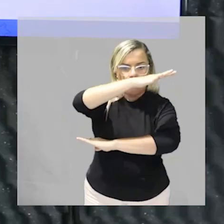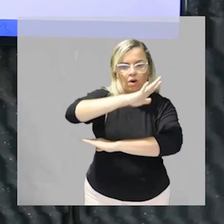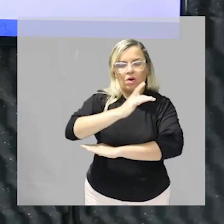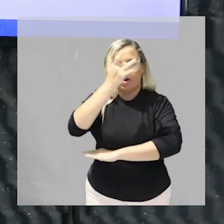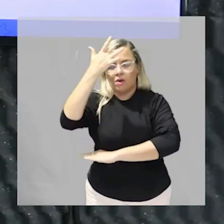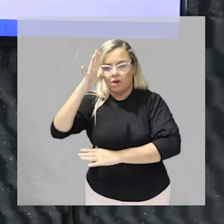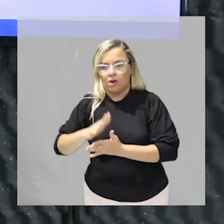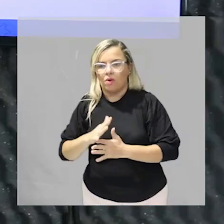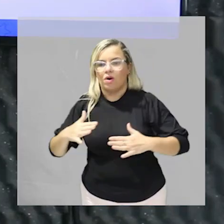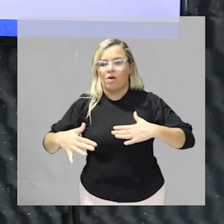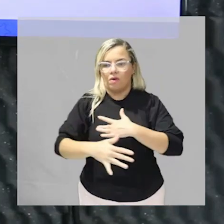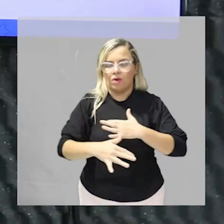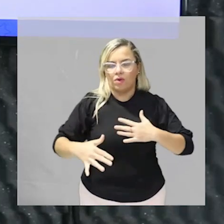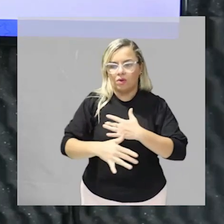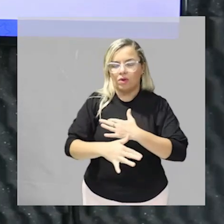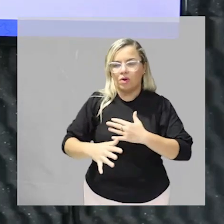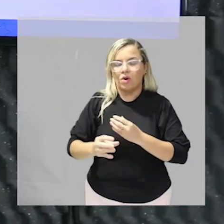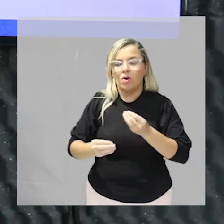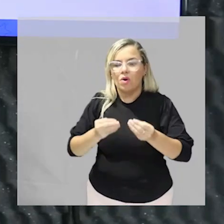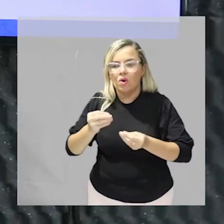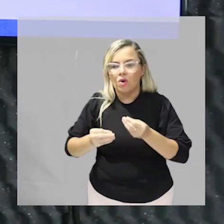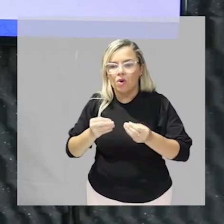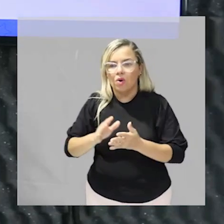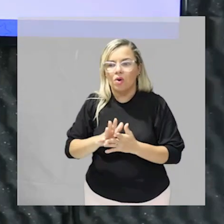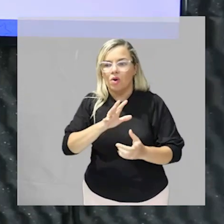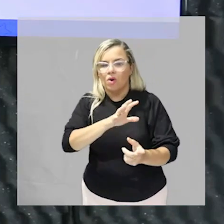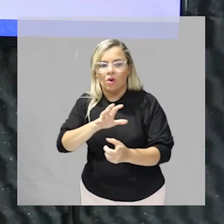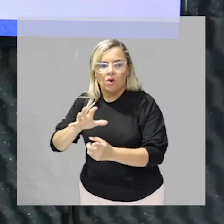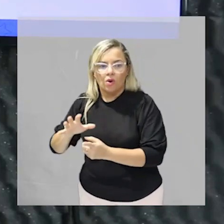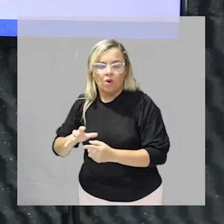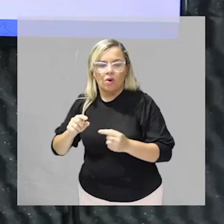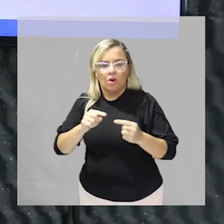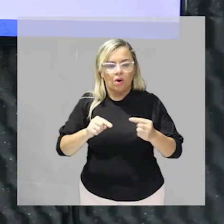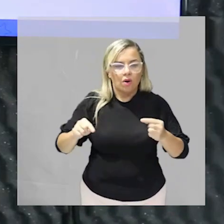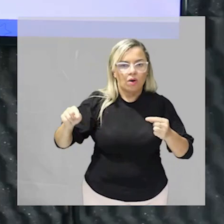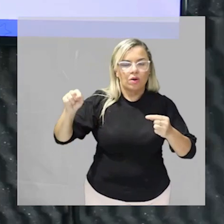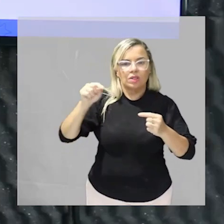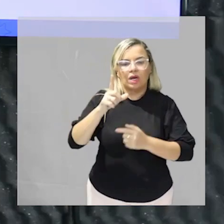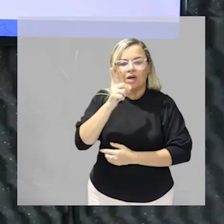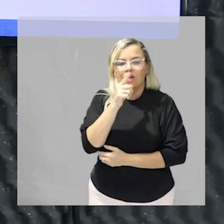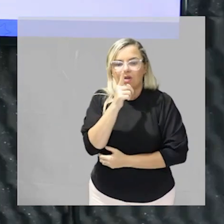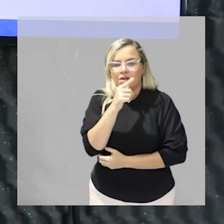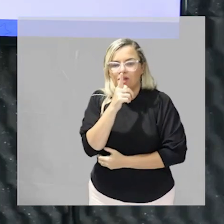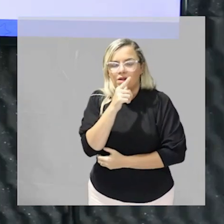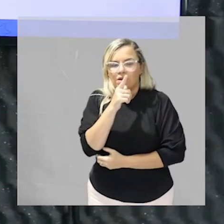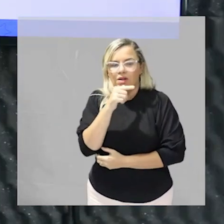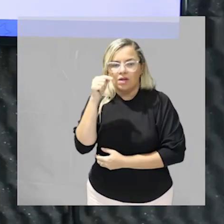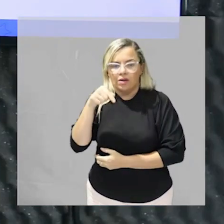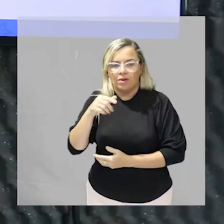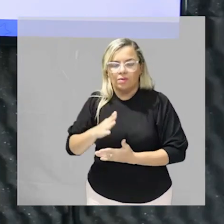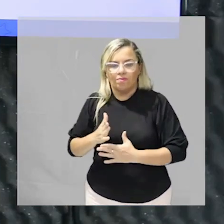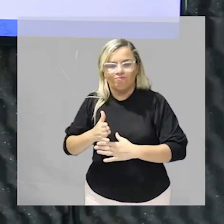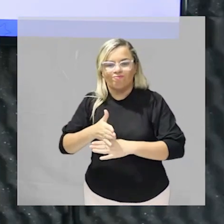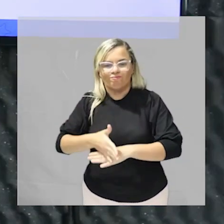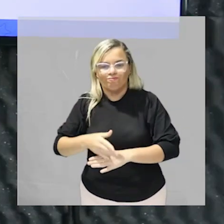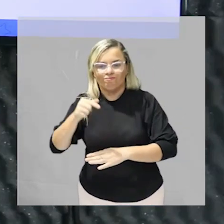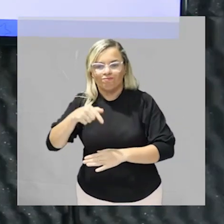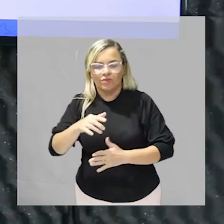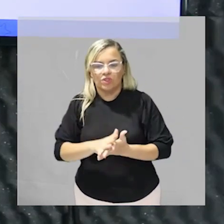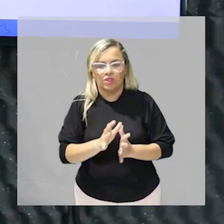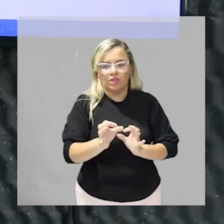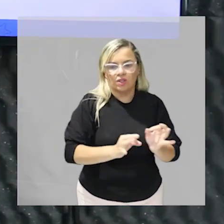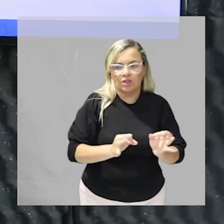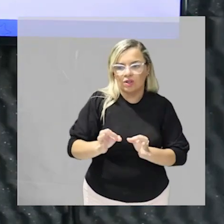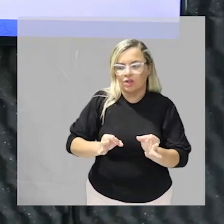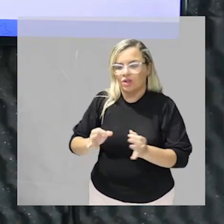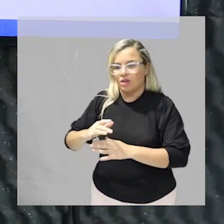A urbanização afeta o funcionamento do ciclo hidrológico, pois interfere no rearranjo dos